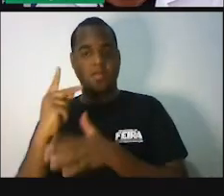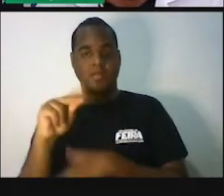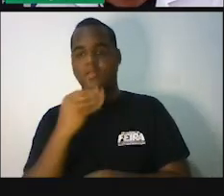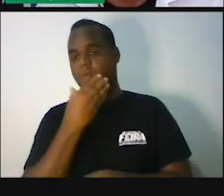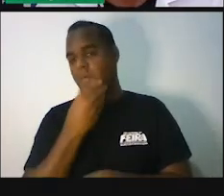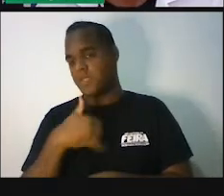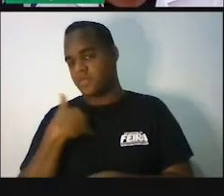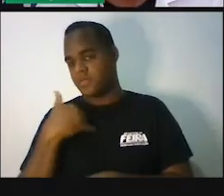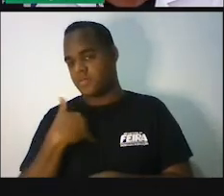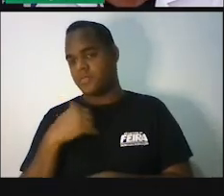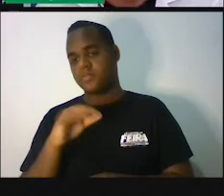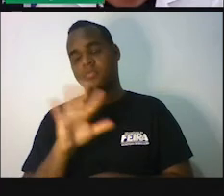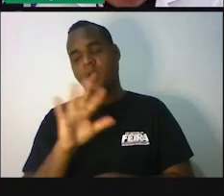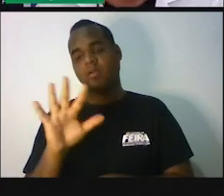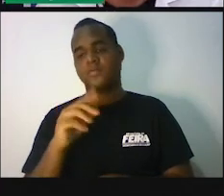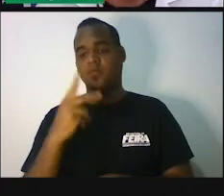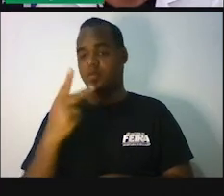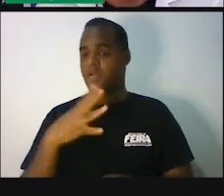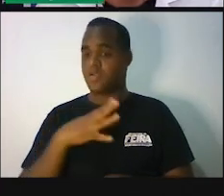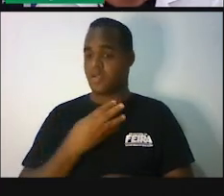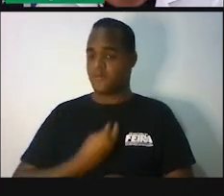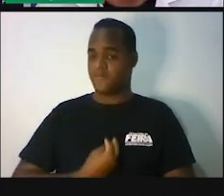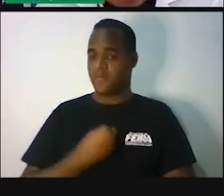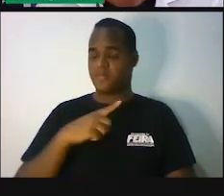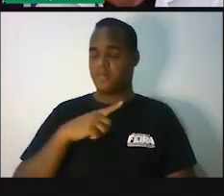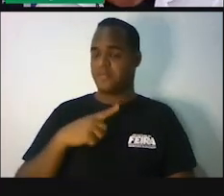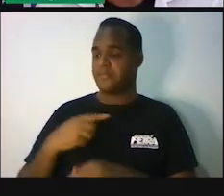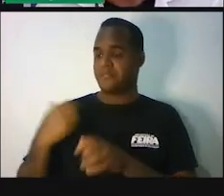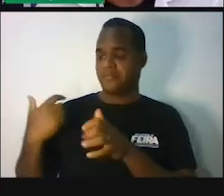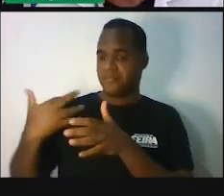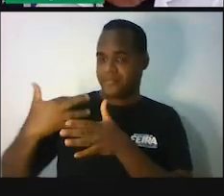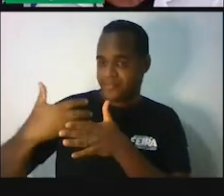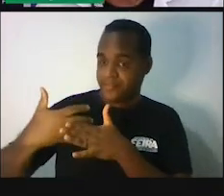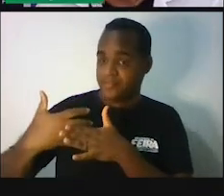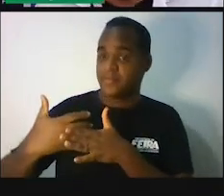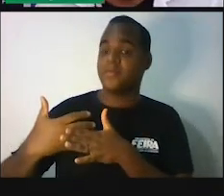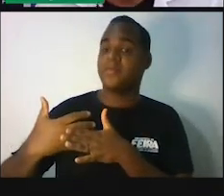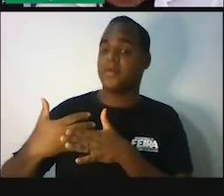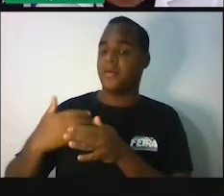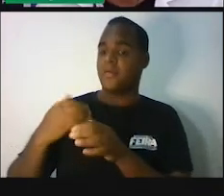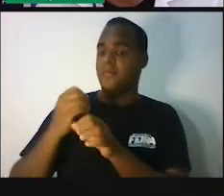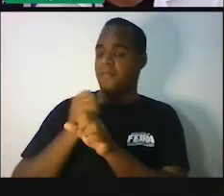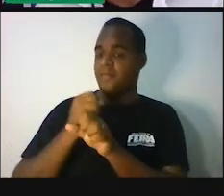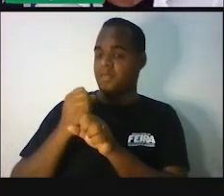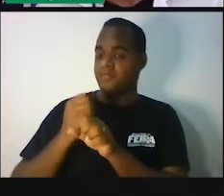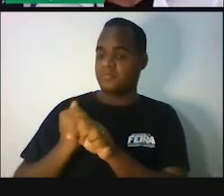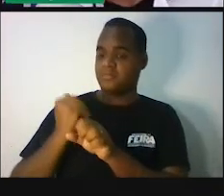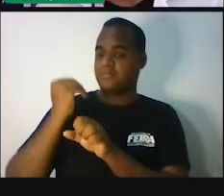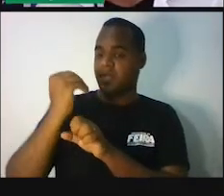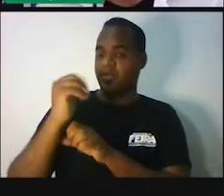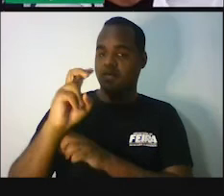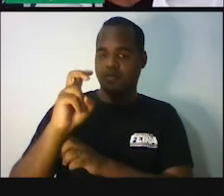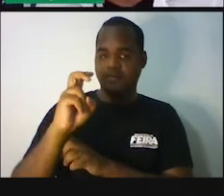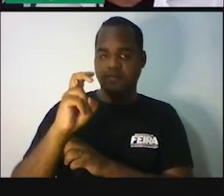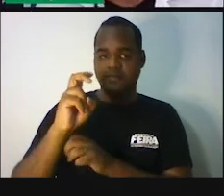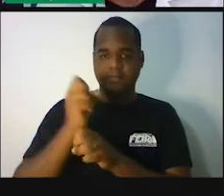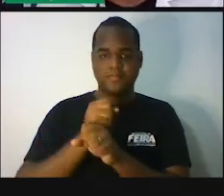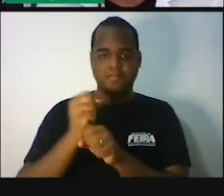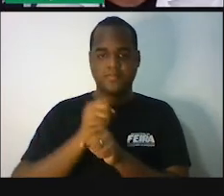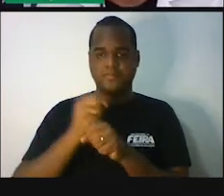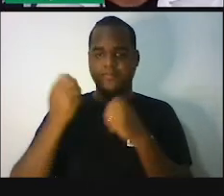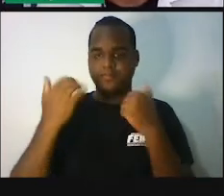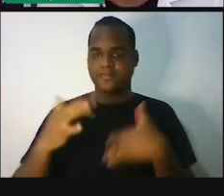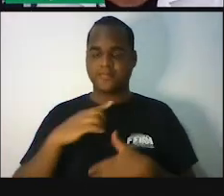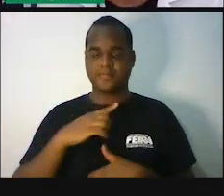Diofanto. É o que ele já viveu até o momento, mais 5 anos. Então, agora, é só a